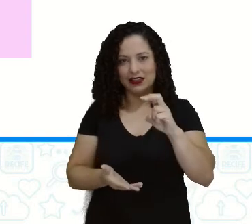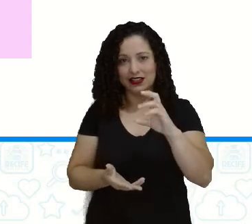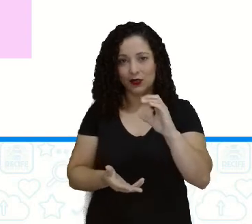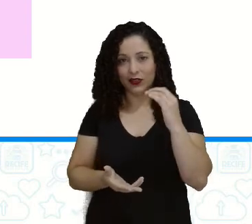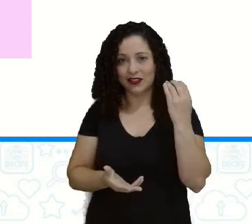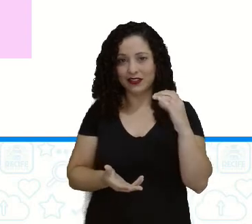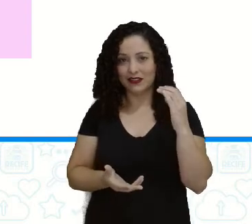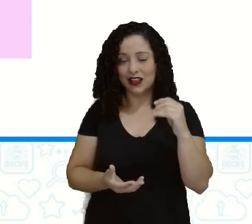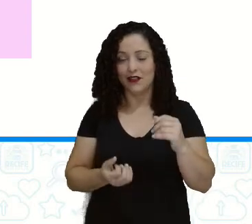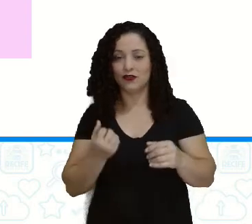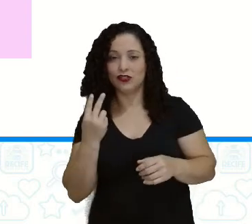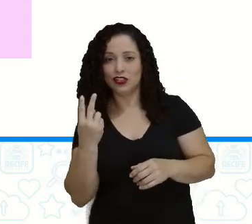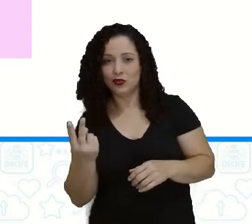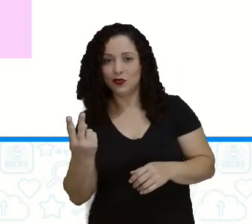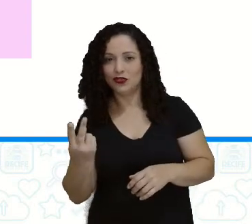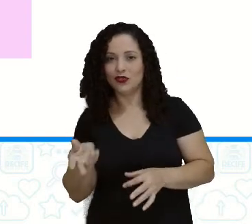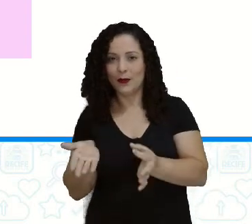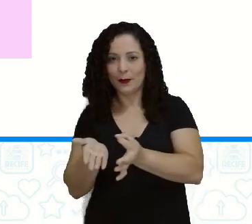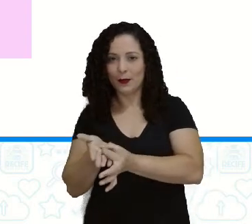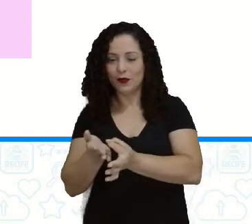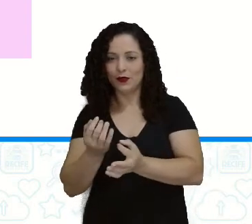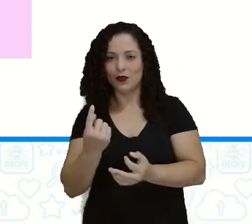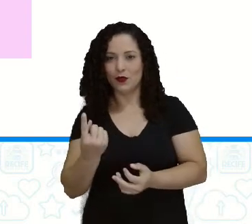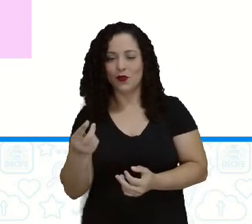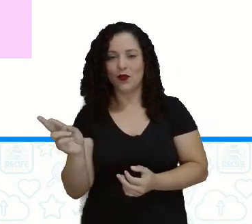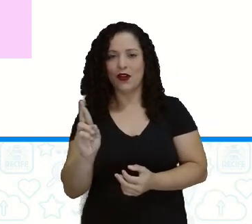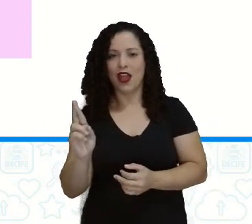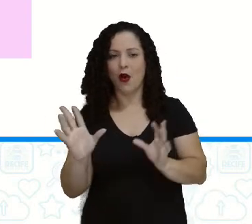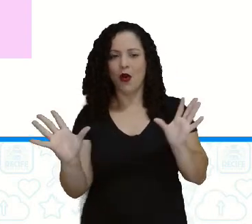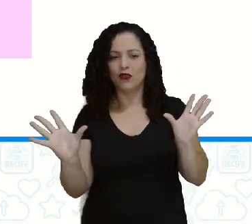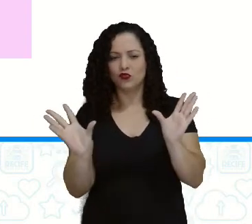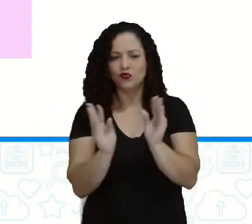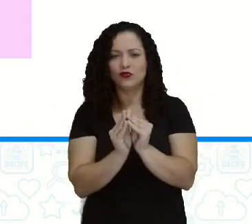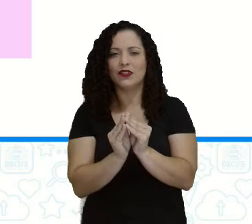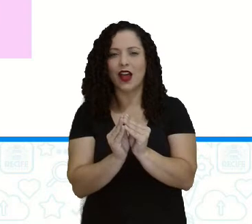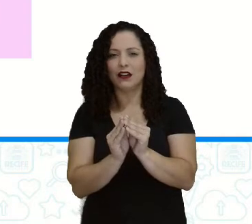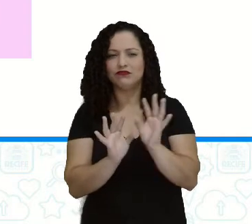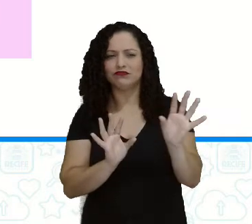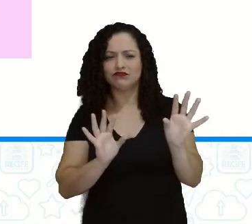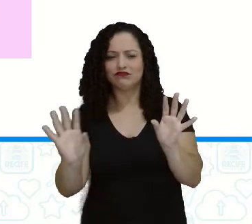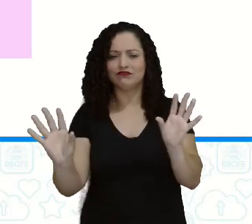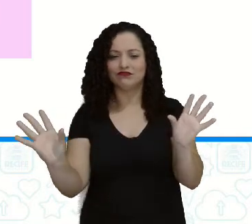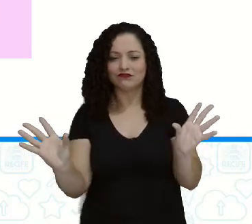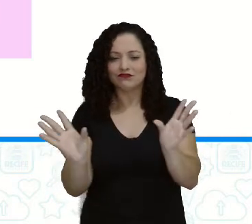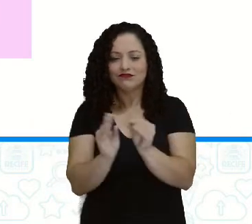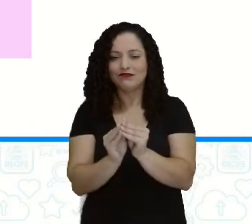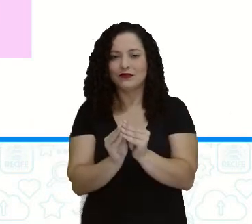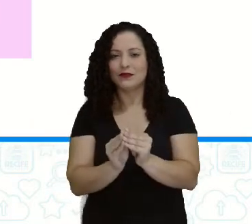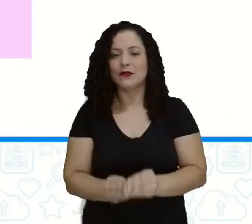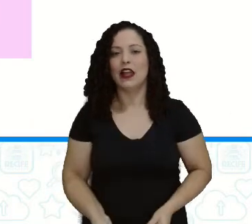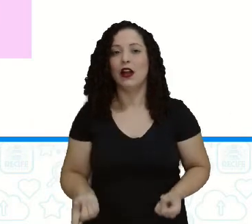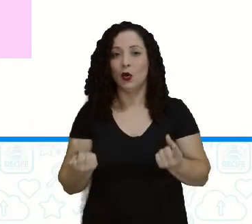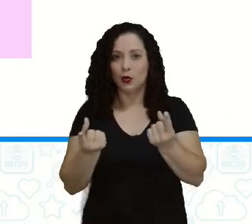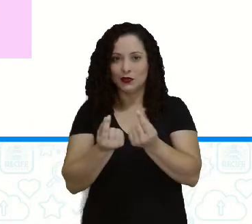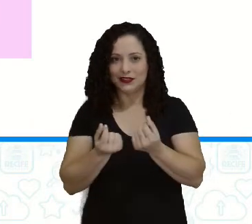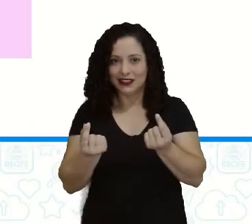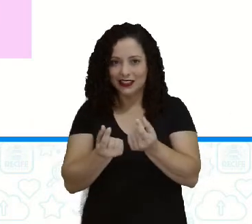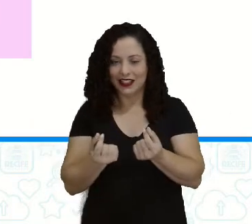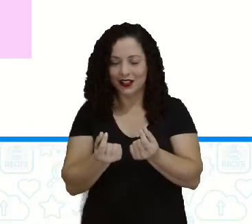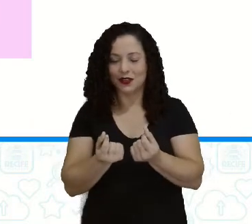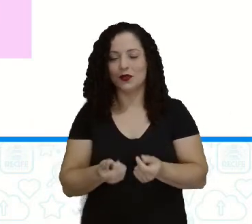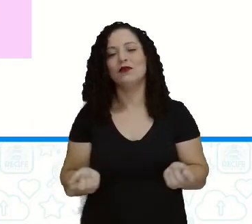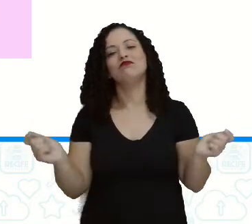real. Você precisava juntar esses valores para saber se o valor que você tinha, né,